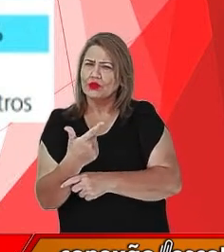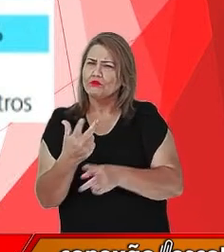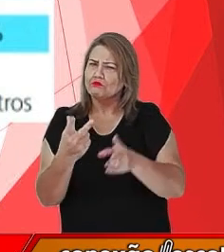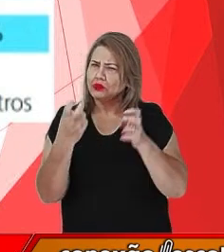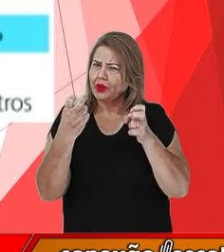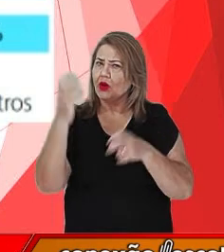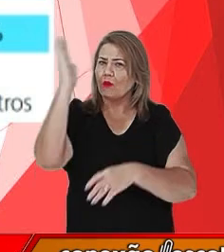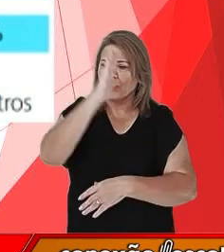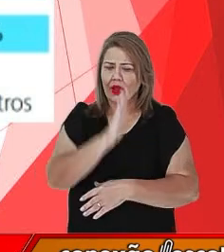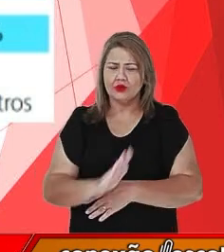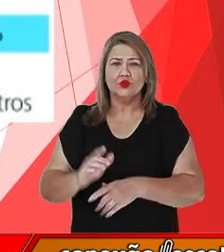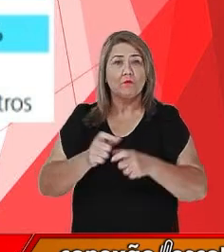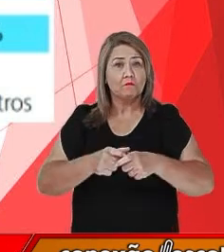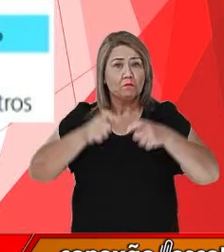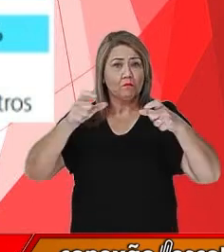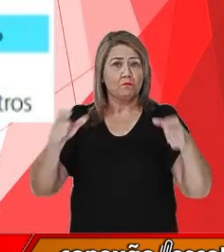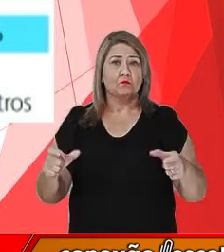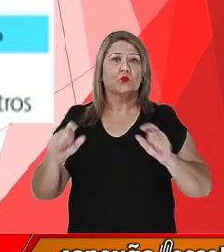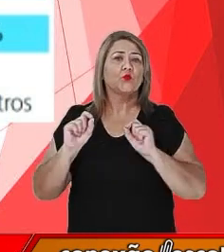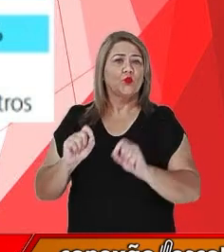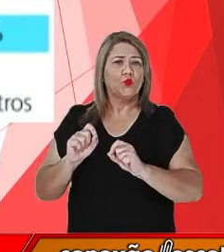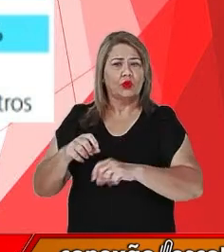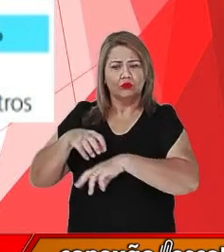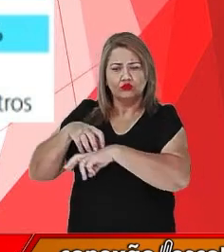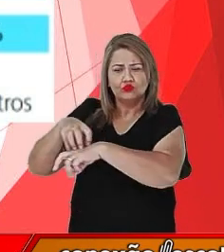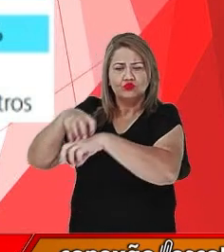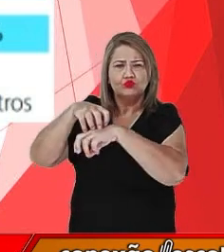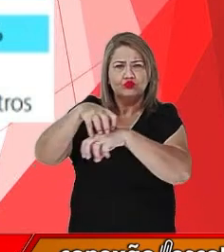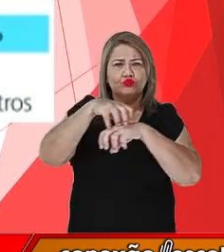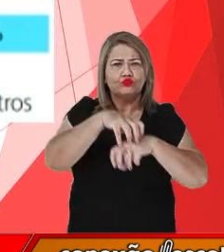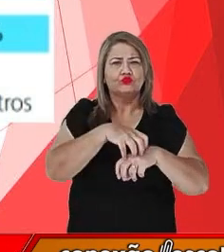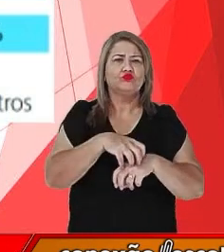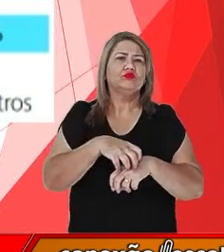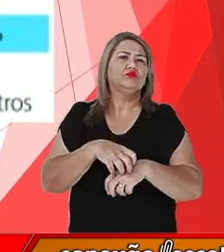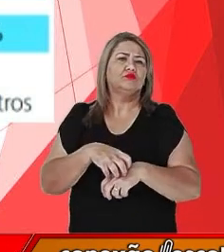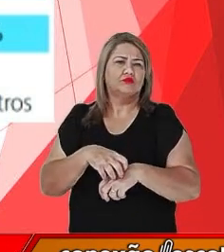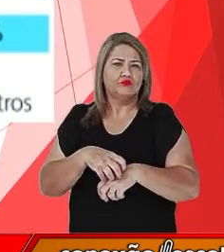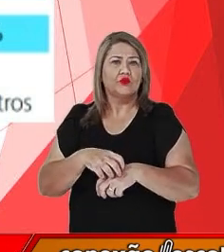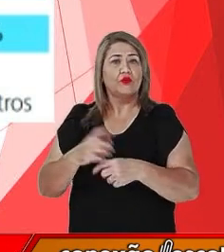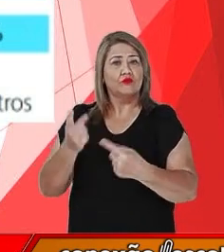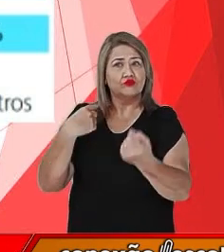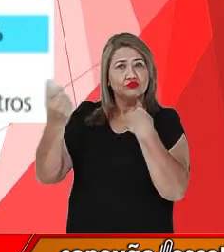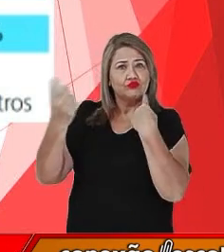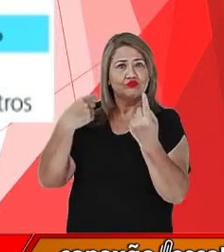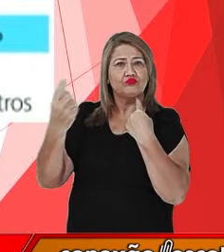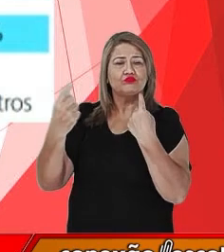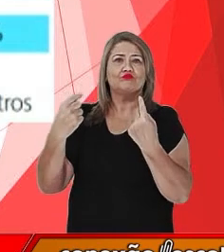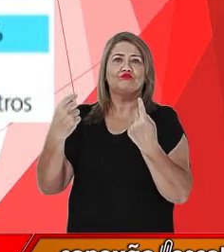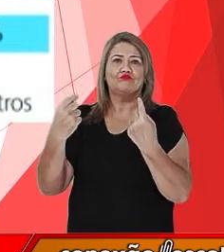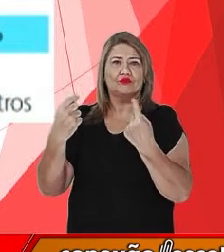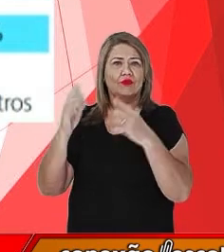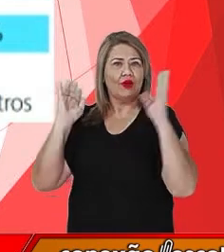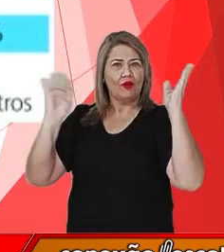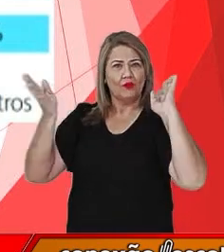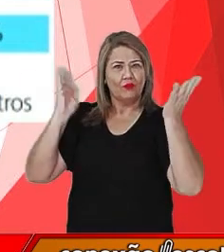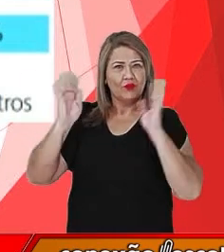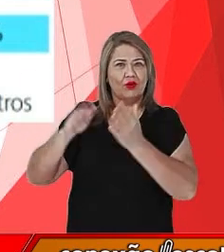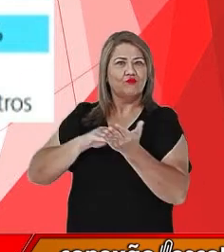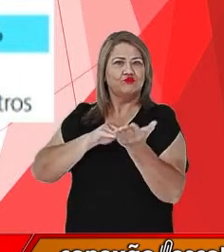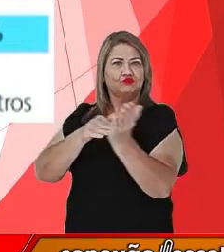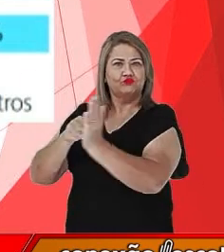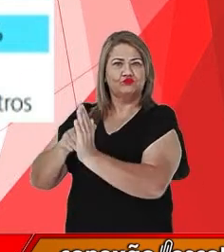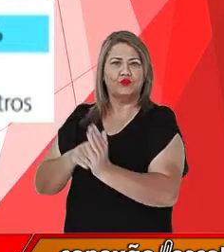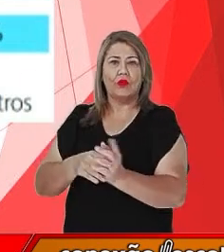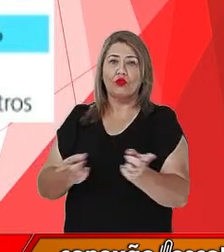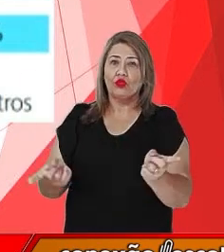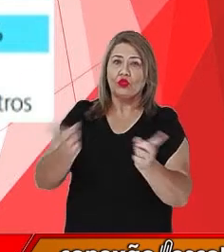maior parte da nossa carga é deslocada pelo transporte rodoviário, ao contrário da